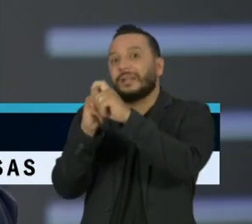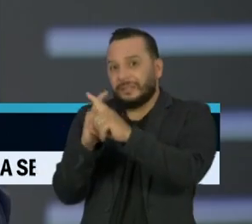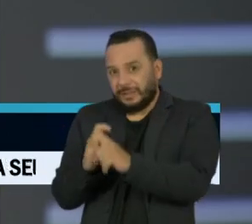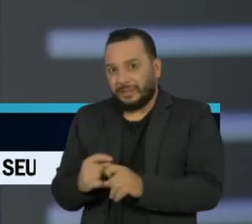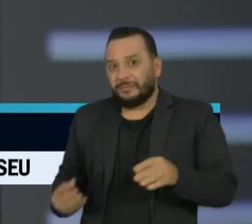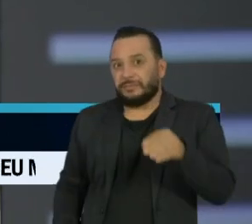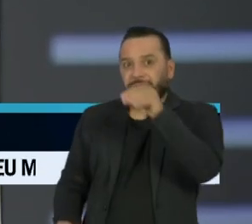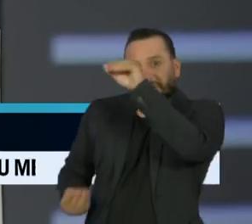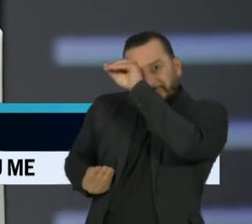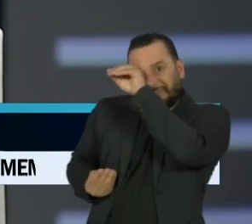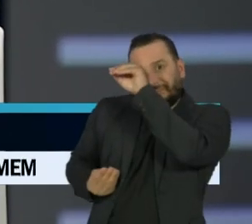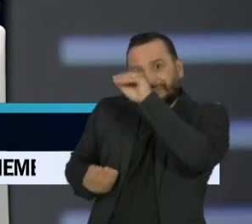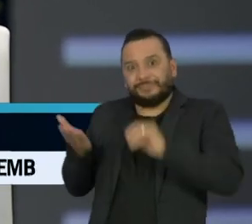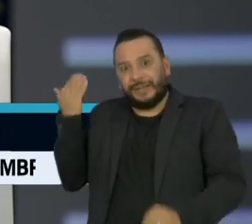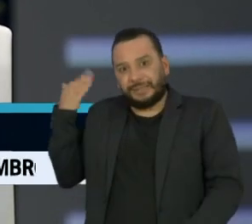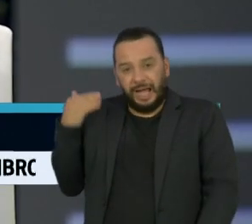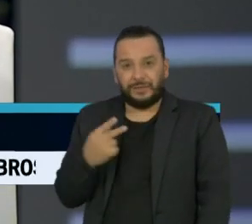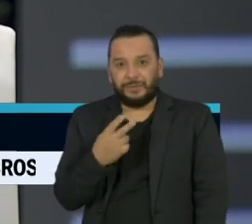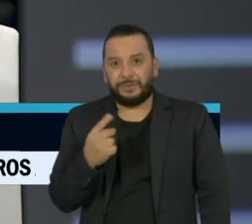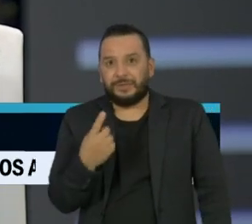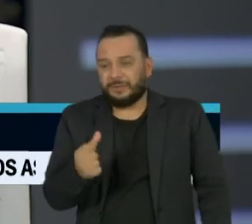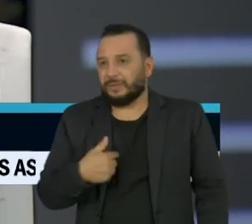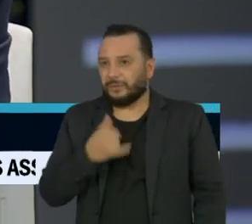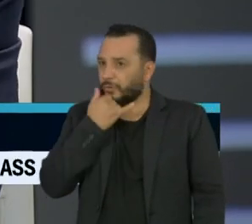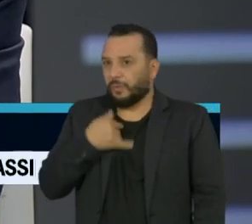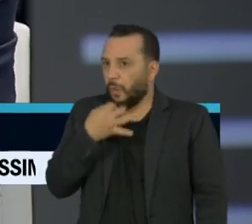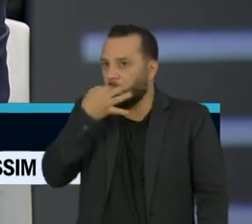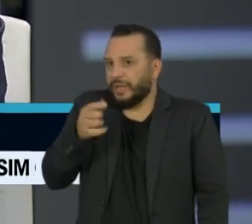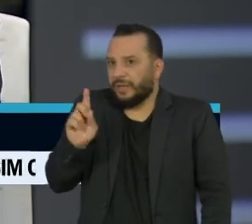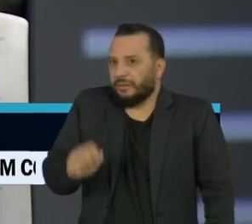né tem comentários 1